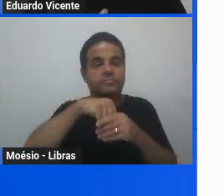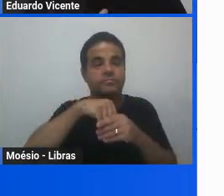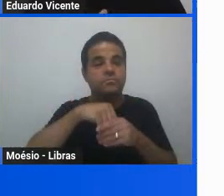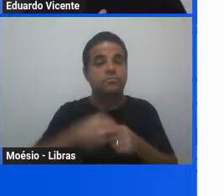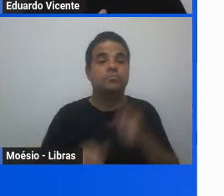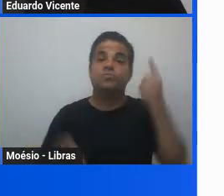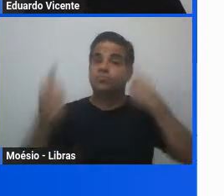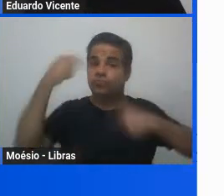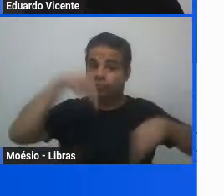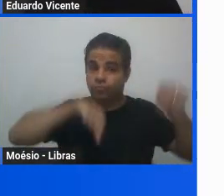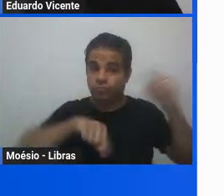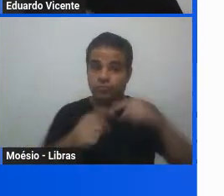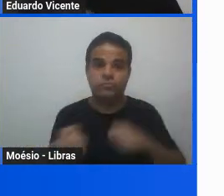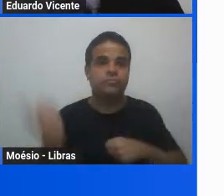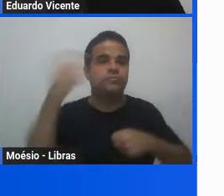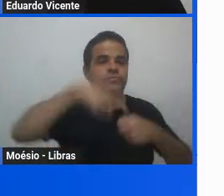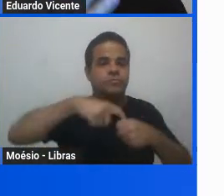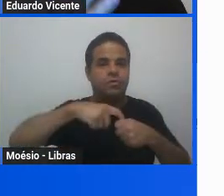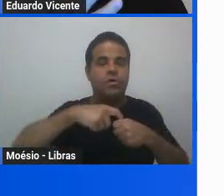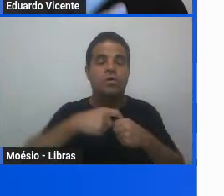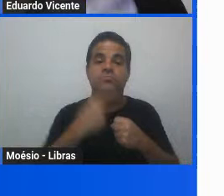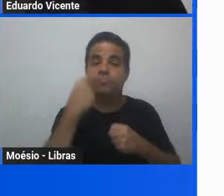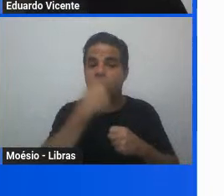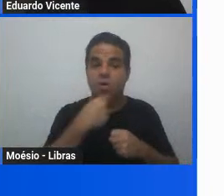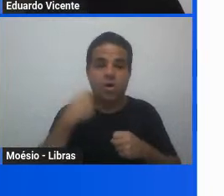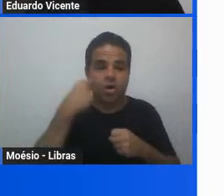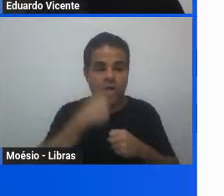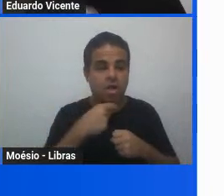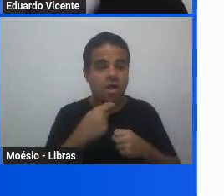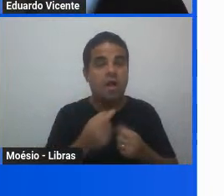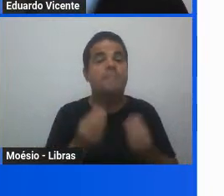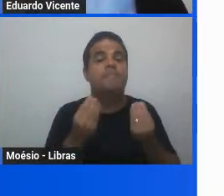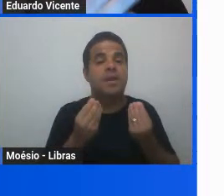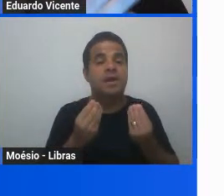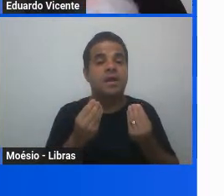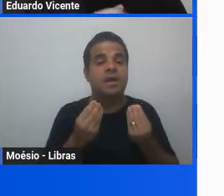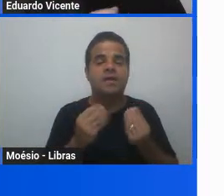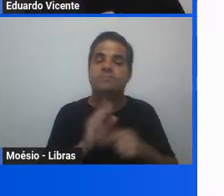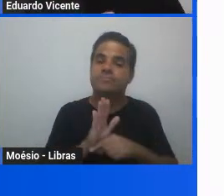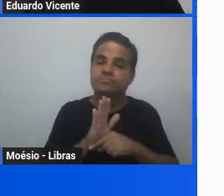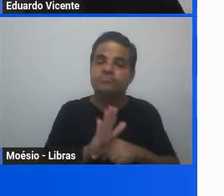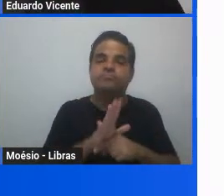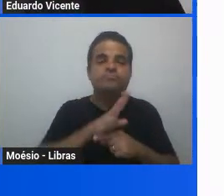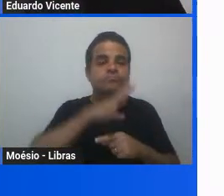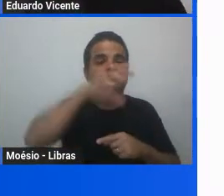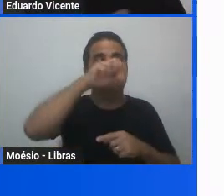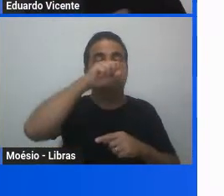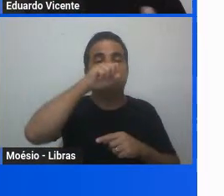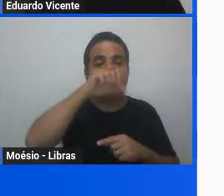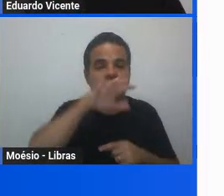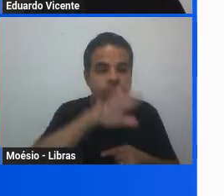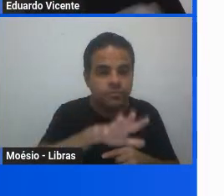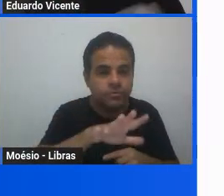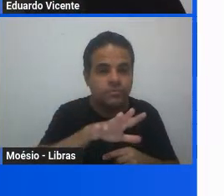pulmões, volte para a boca, forçando o quê? Expelir o